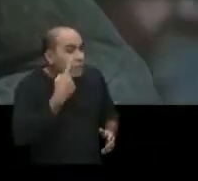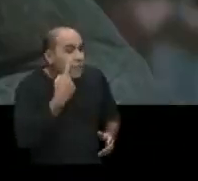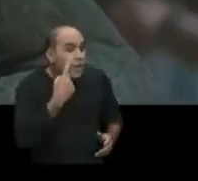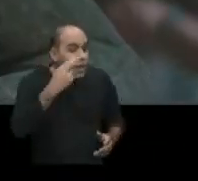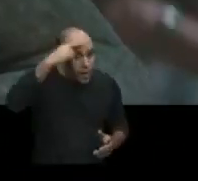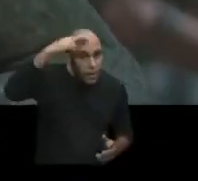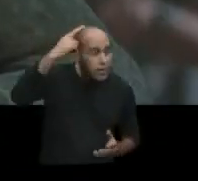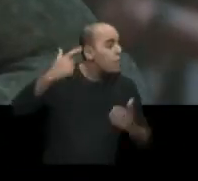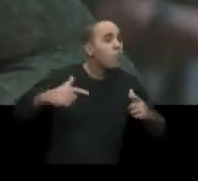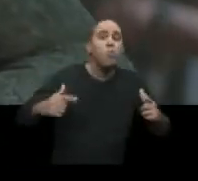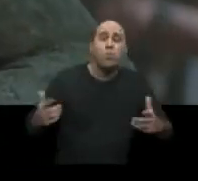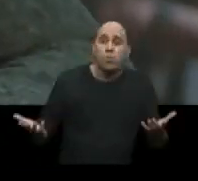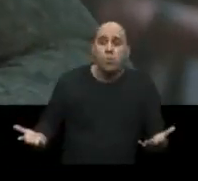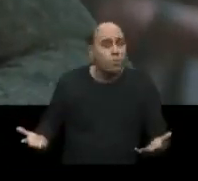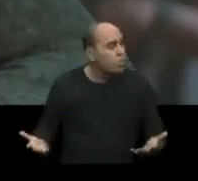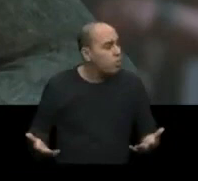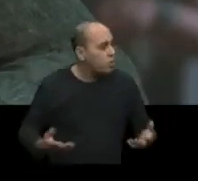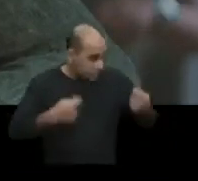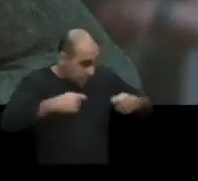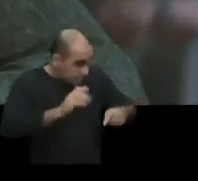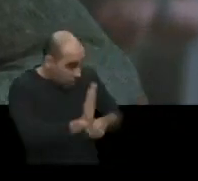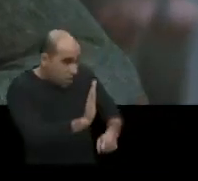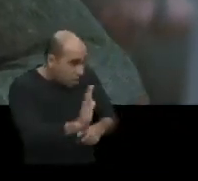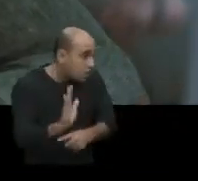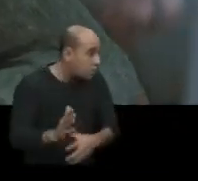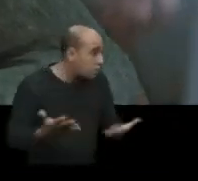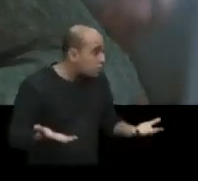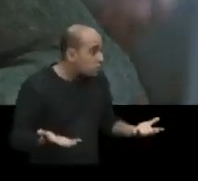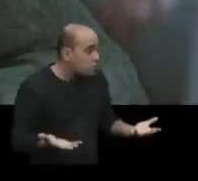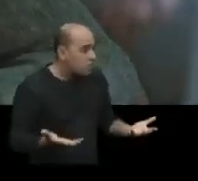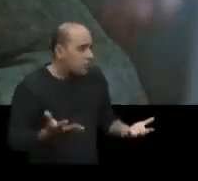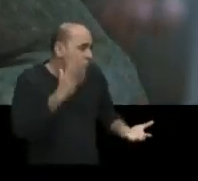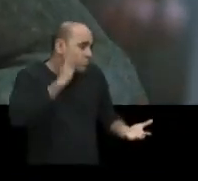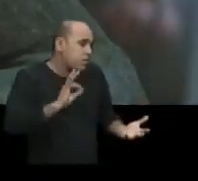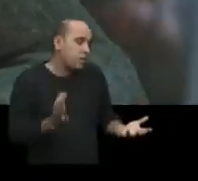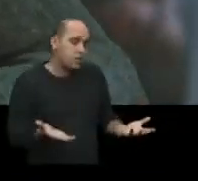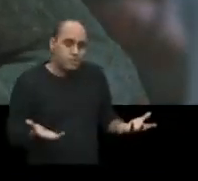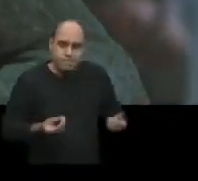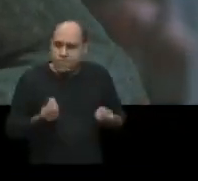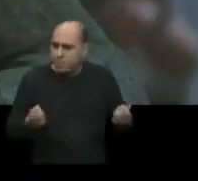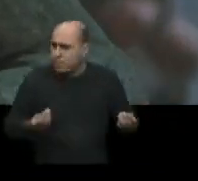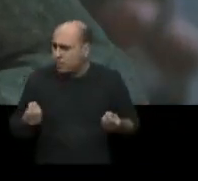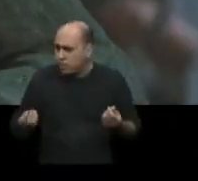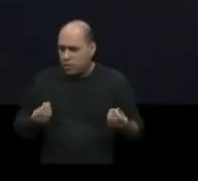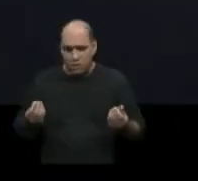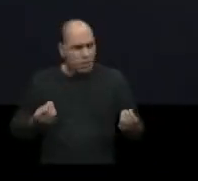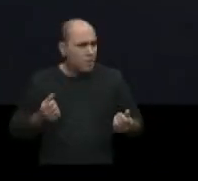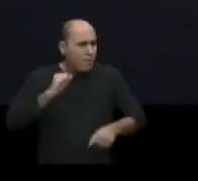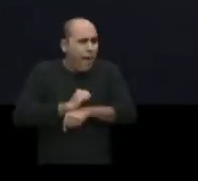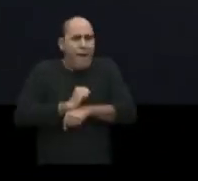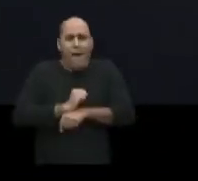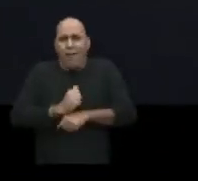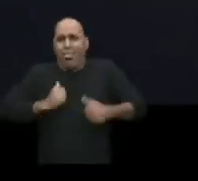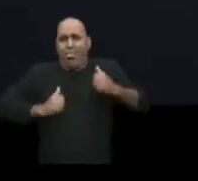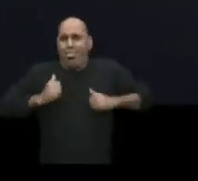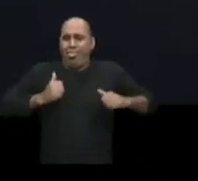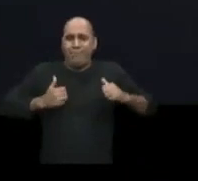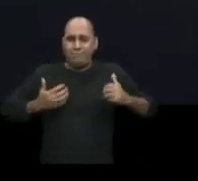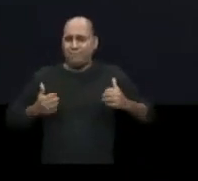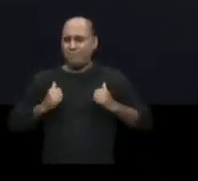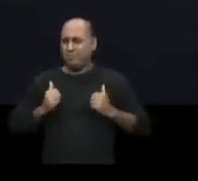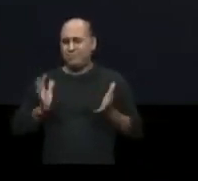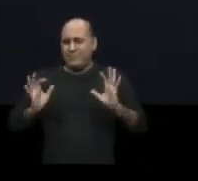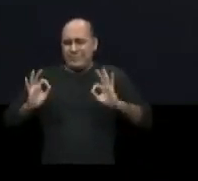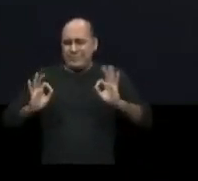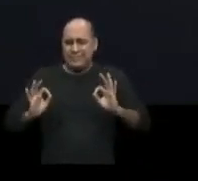Reni e ver se vocês precisam de alguma coisa. Sei lá, eu não conseguia ficar parado.